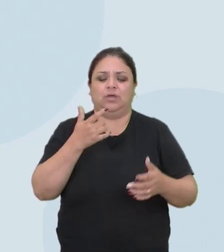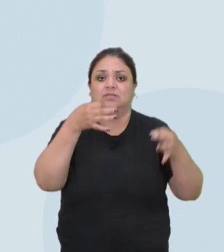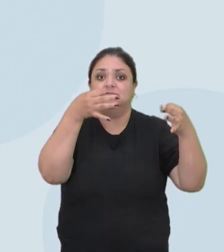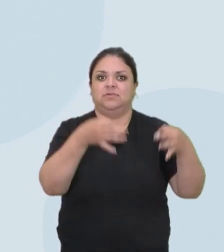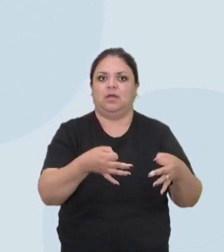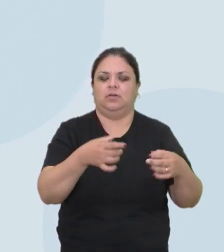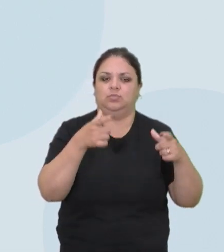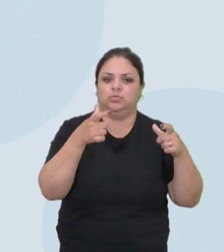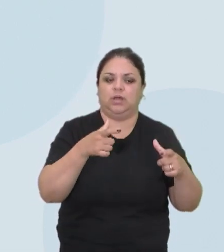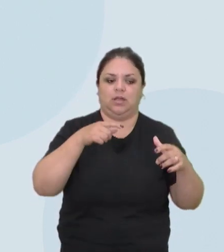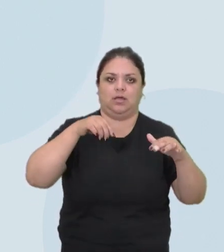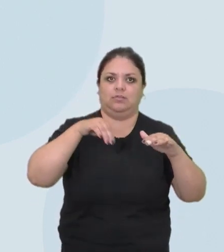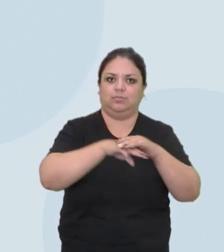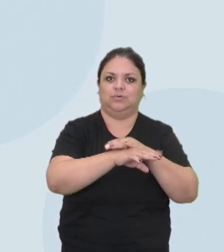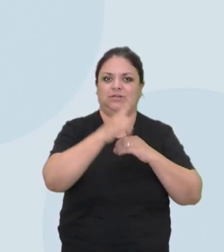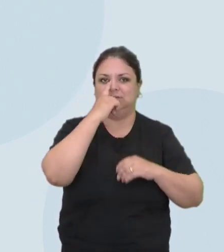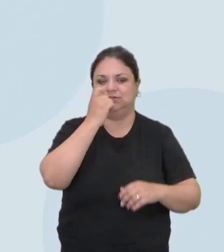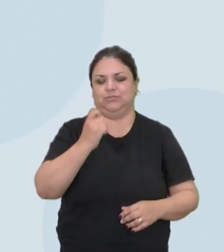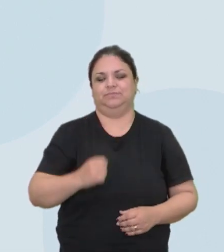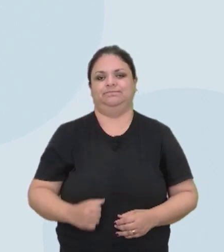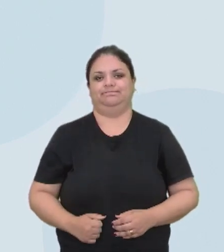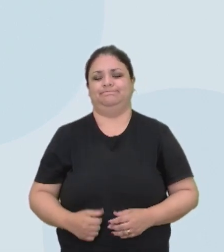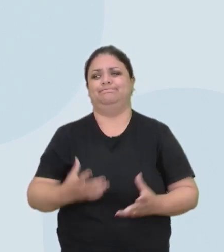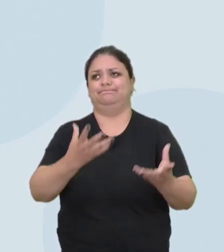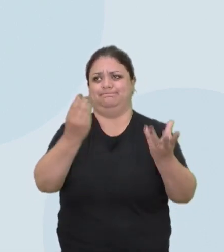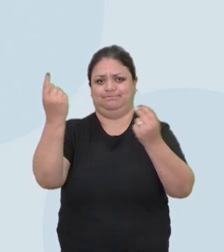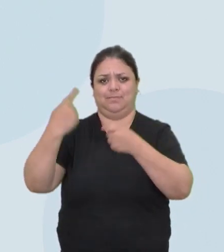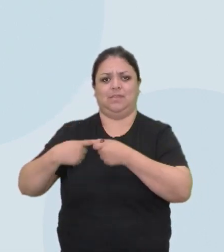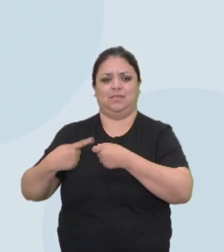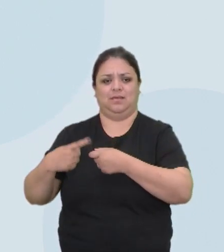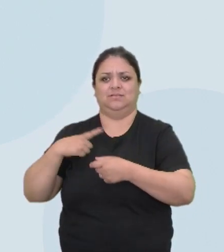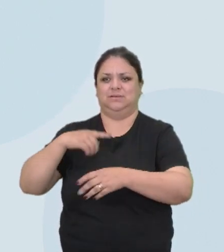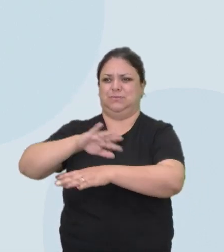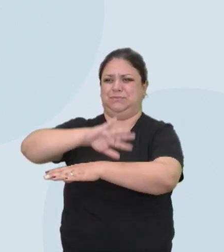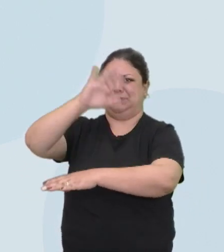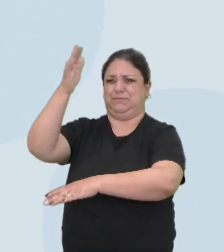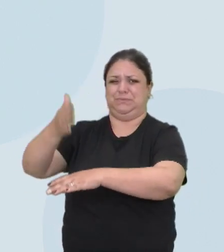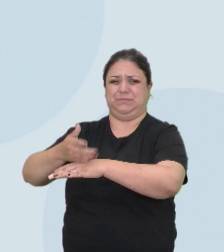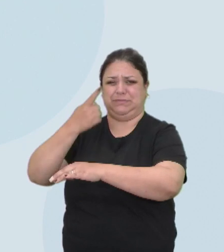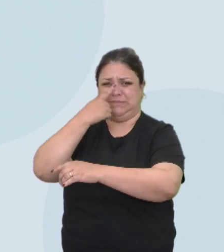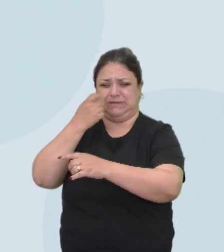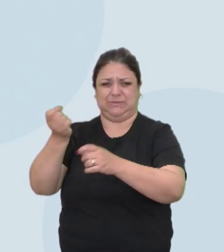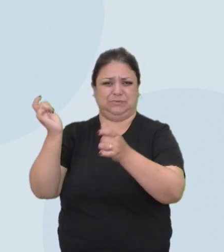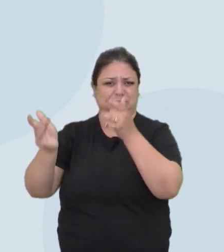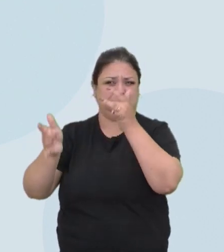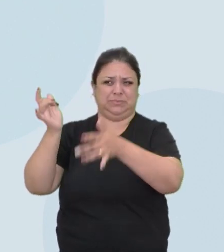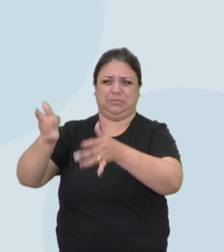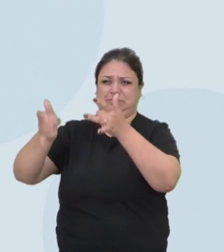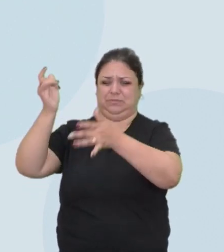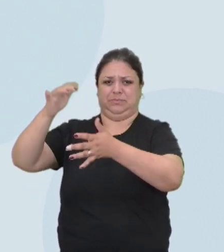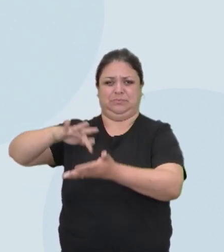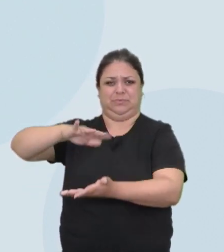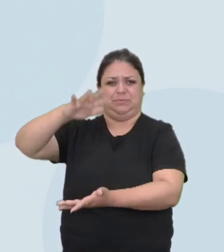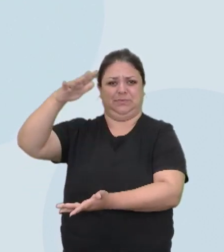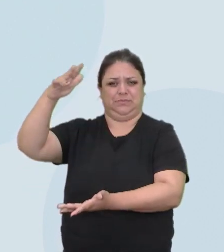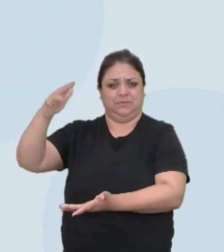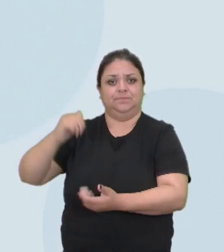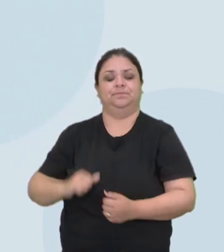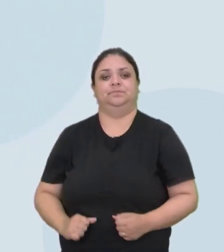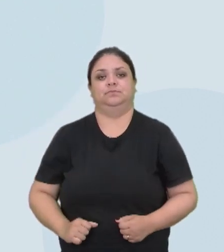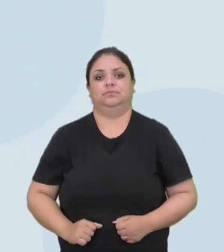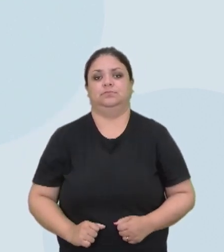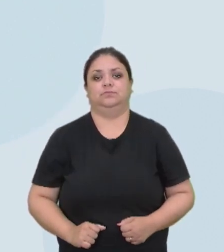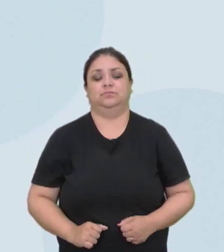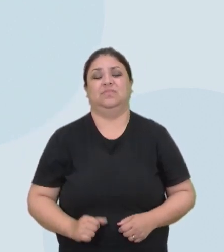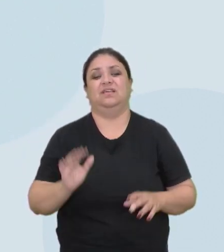dessas cidades, muitos apresentam lixões e aterros sanitários. E os resíduos orgânicos, né, muitas vezes a gente sabe, né,